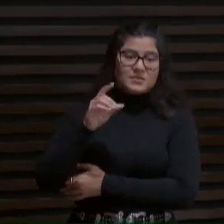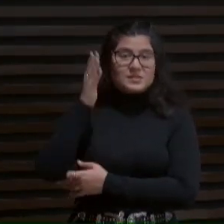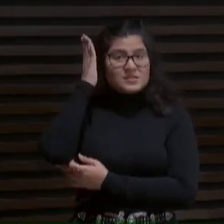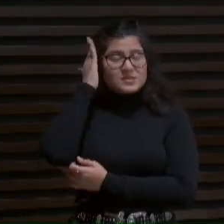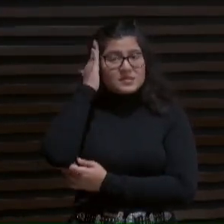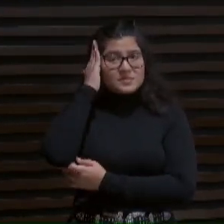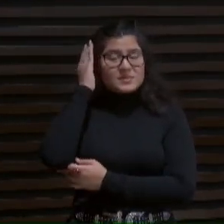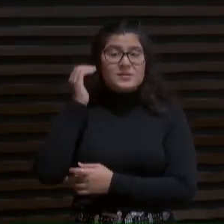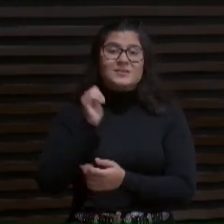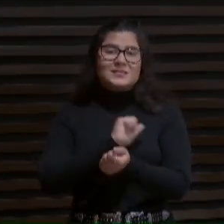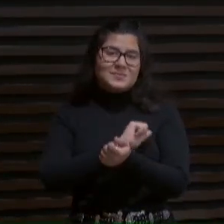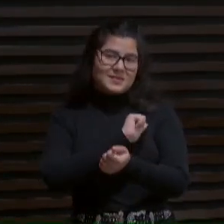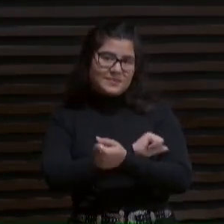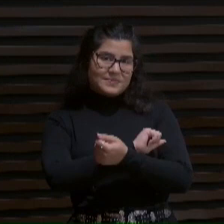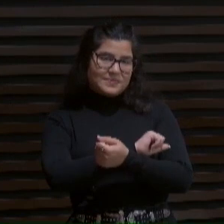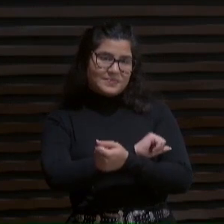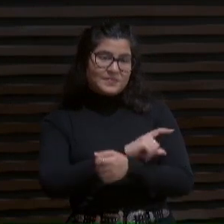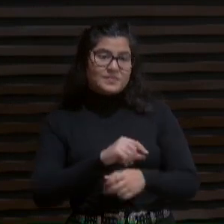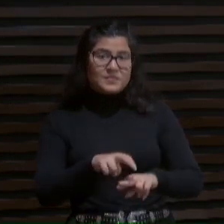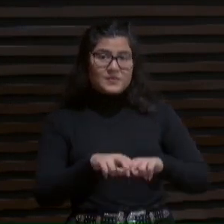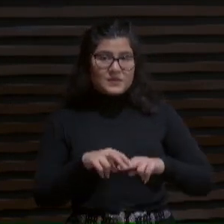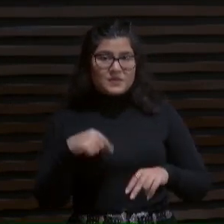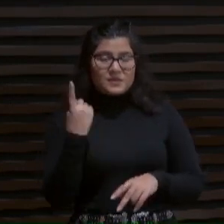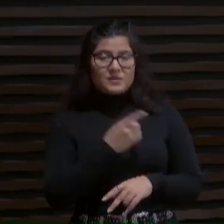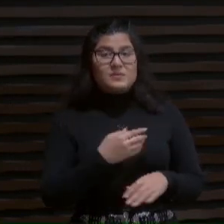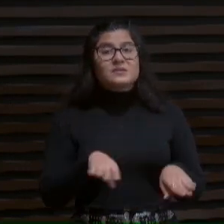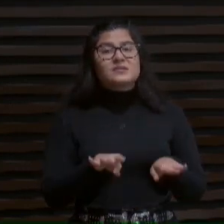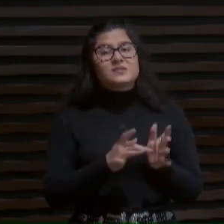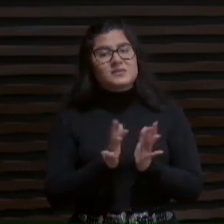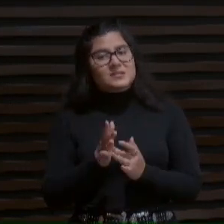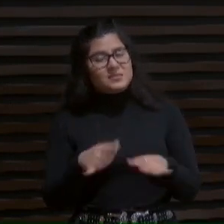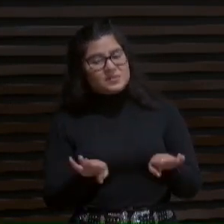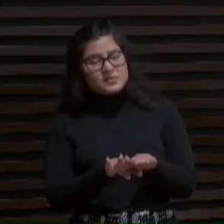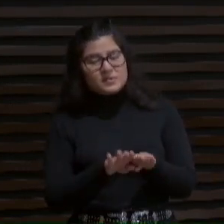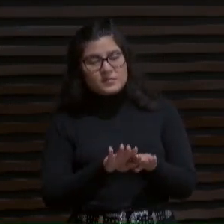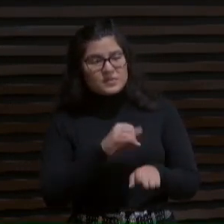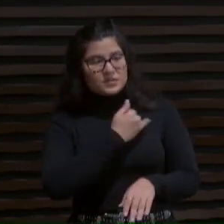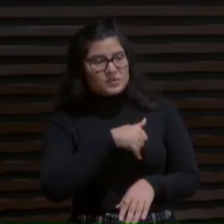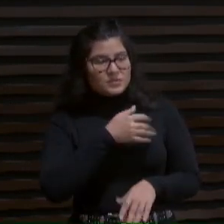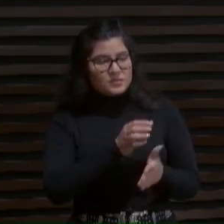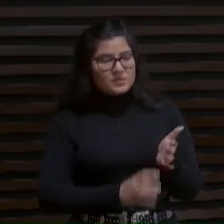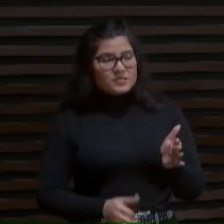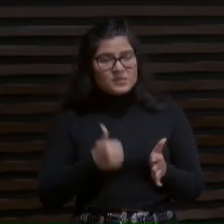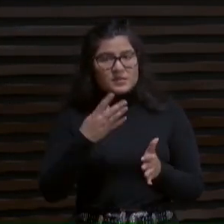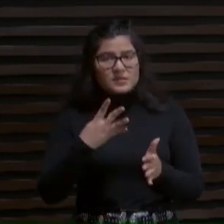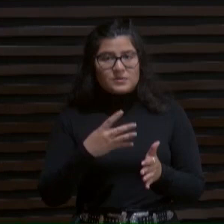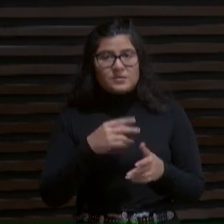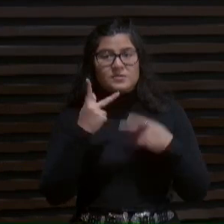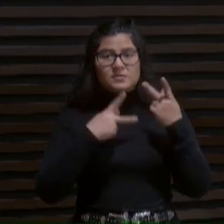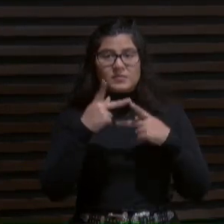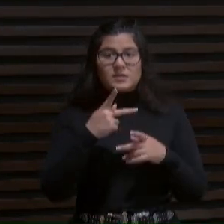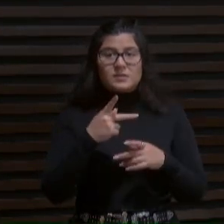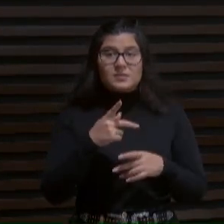estava esperando por ele, por nós. Jesus também, em João 14,3, disse: e quando eu for